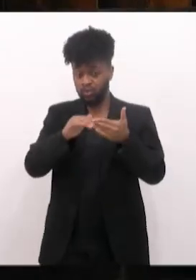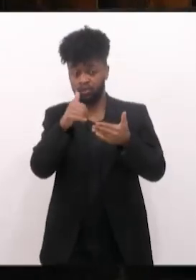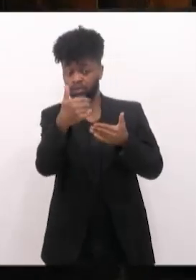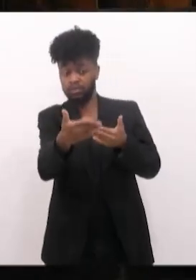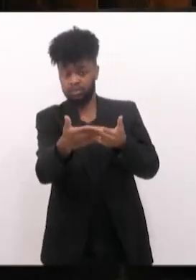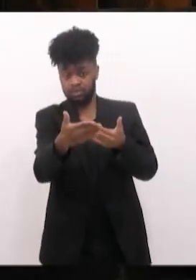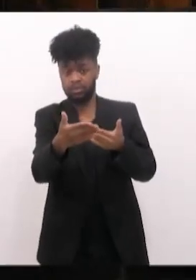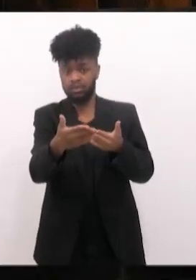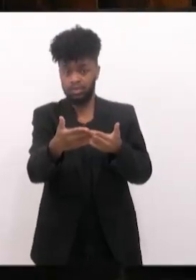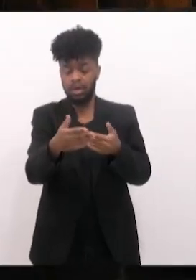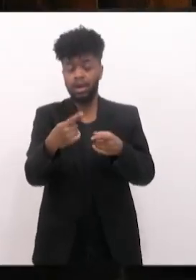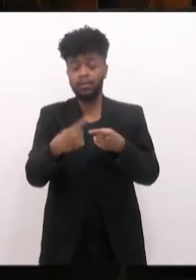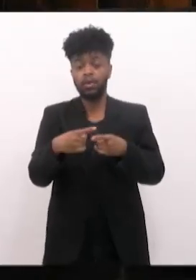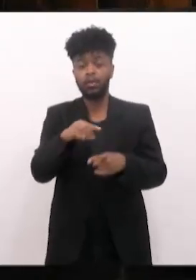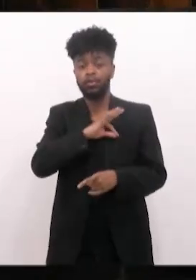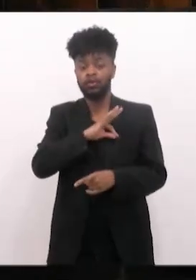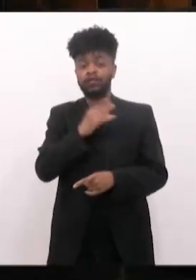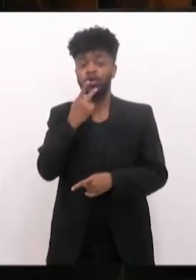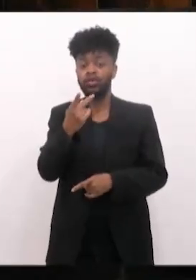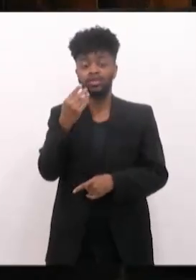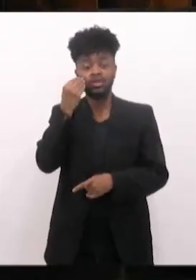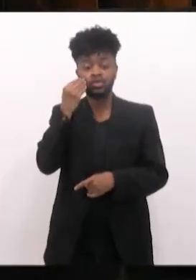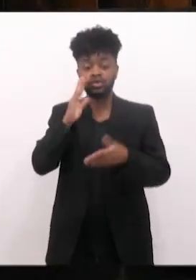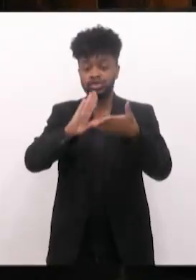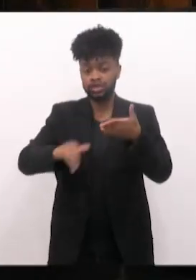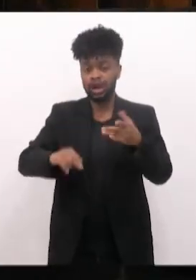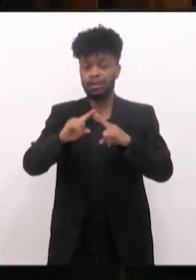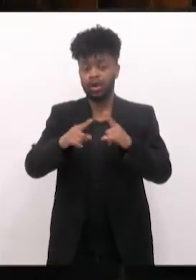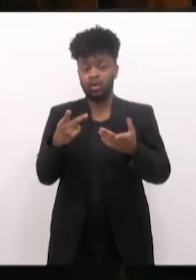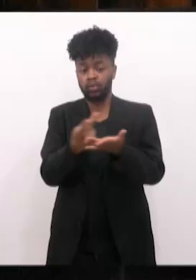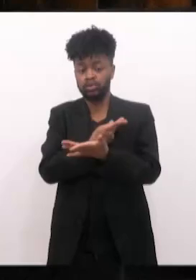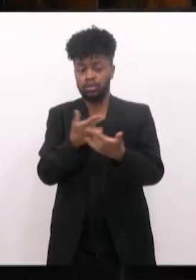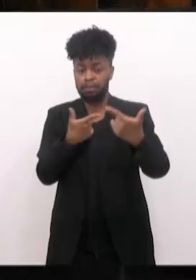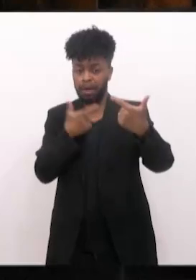o policial falou que foi tentar atirar, tomou bala, entrou na bala.